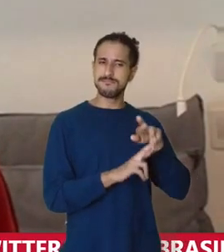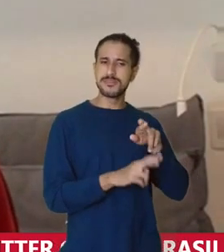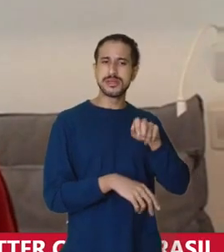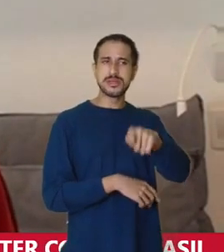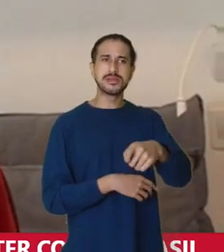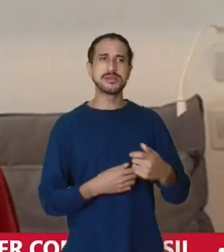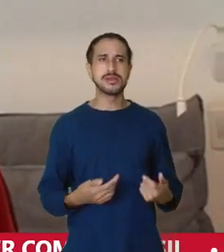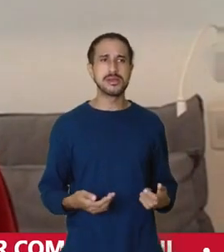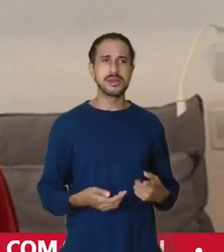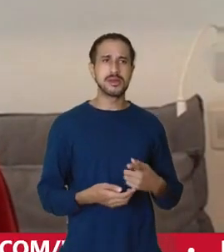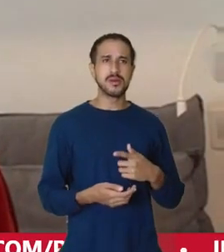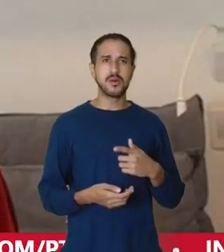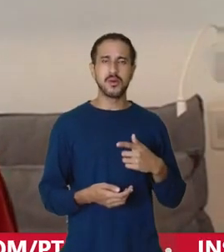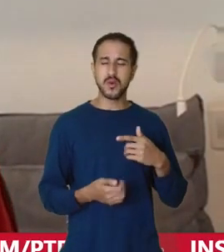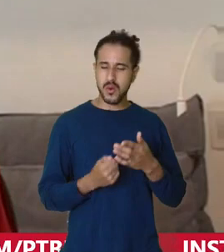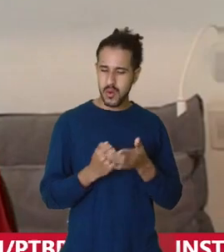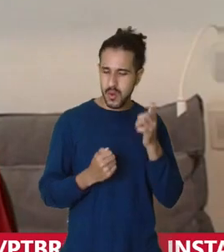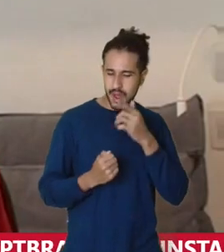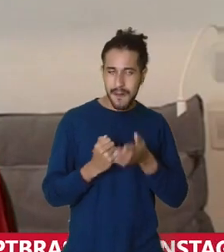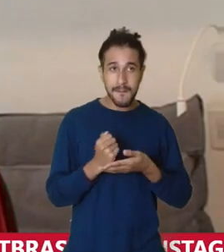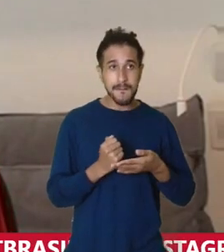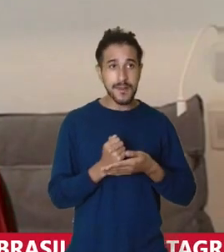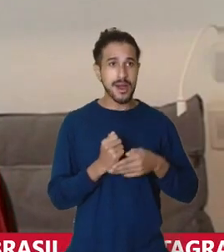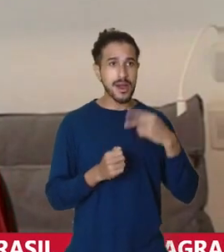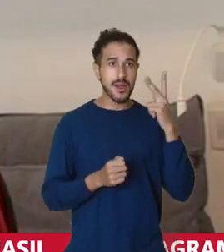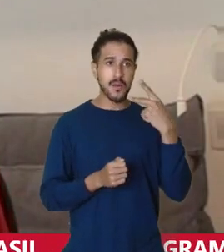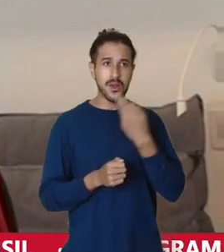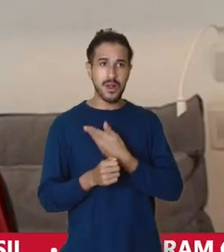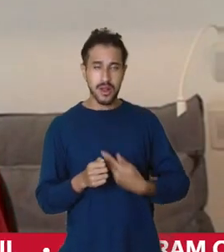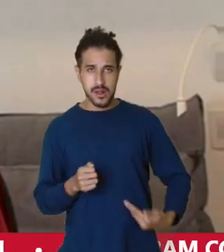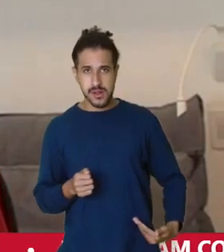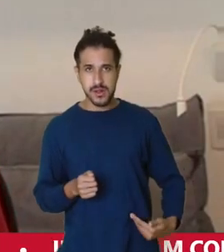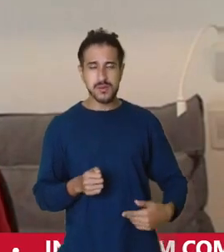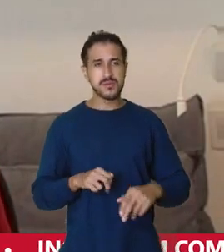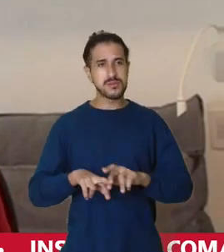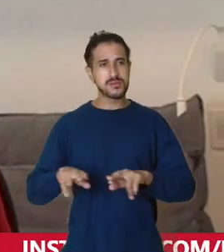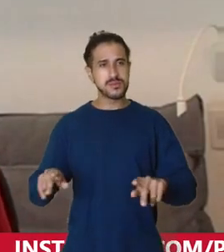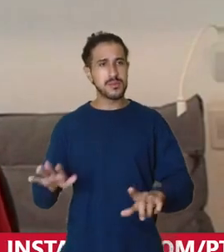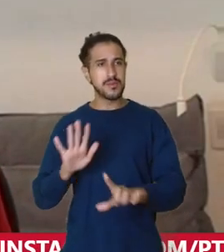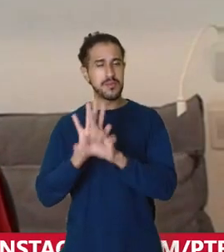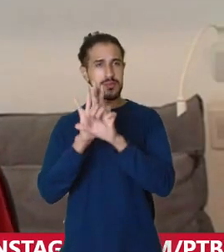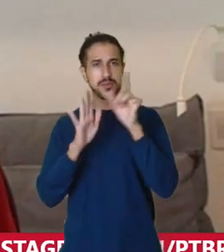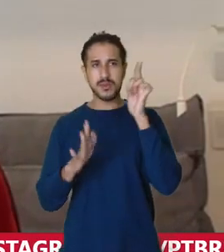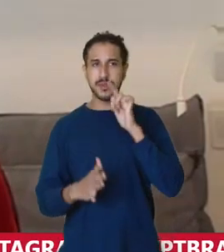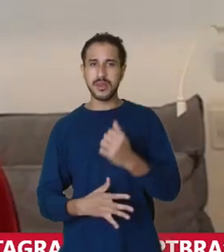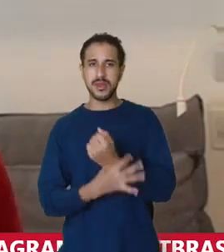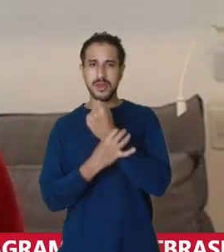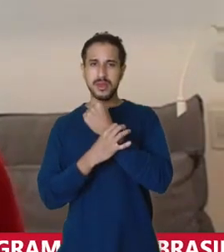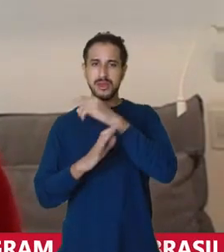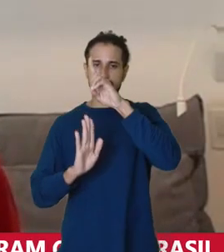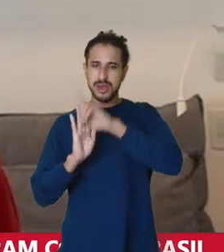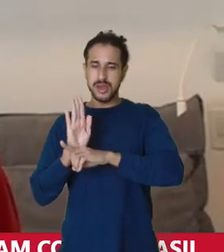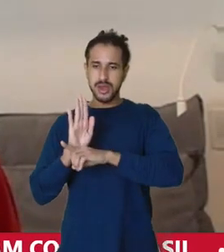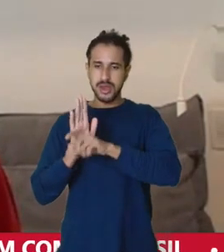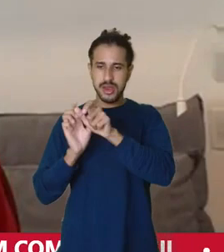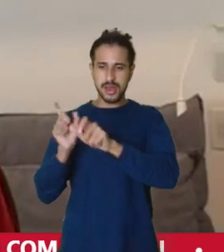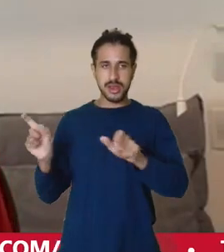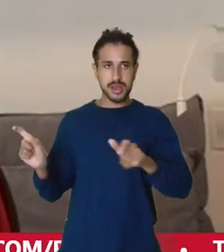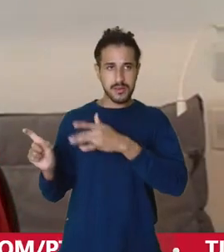sim, que esteja na base das políticas públicas, das leis que garantem direitos individuais